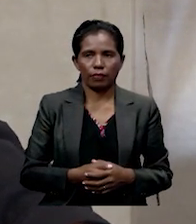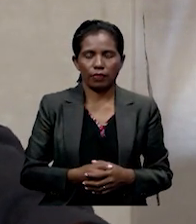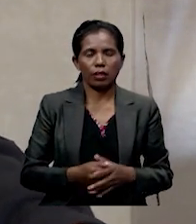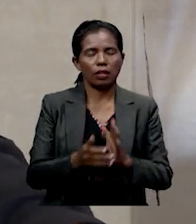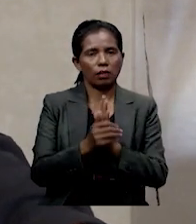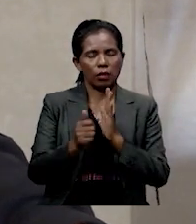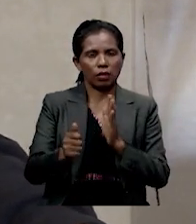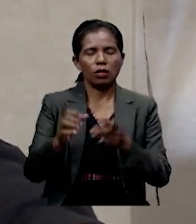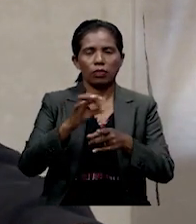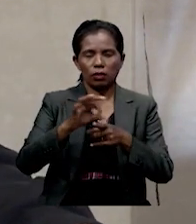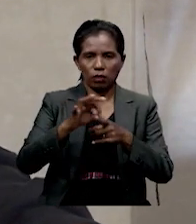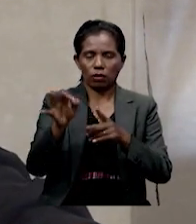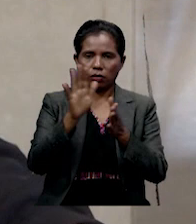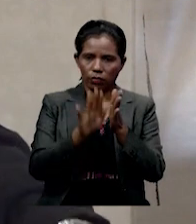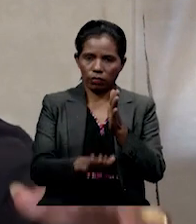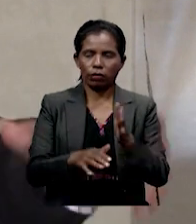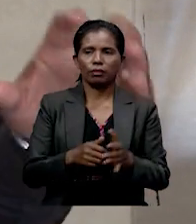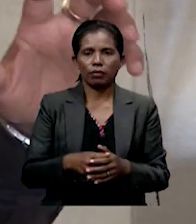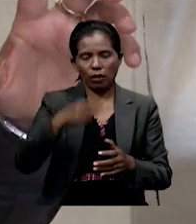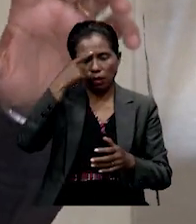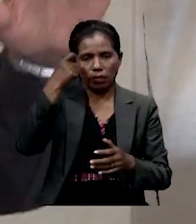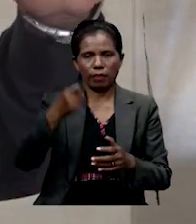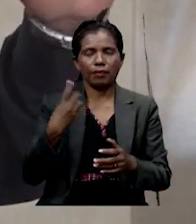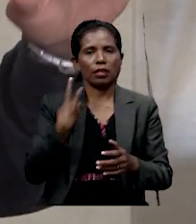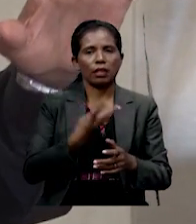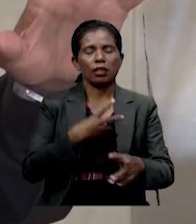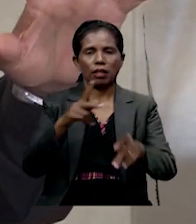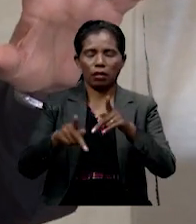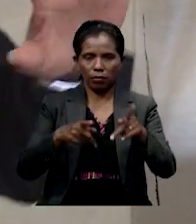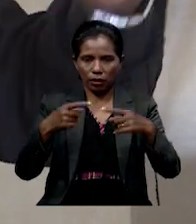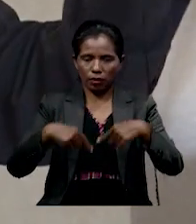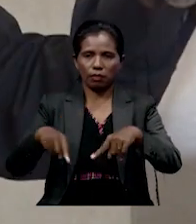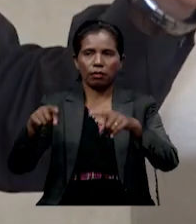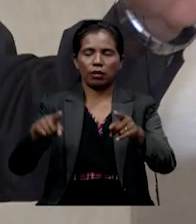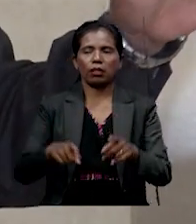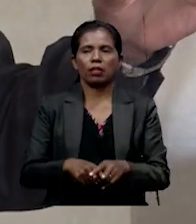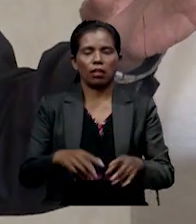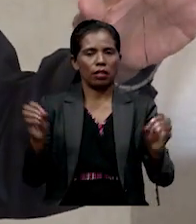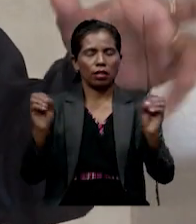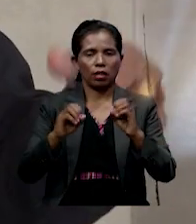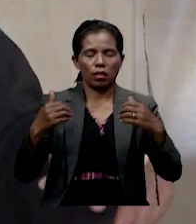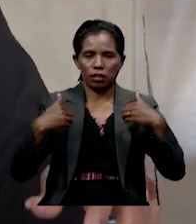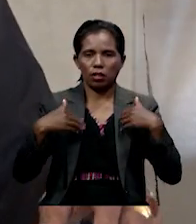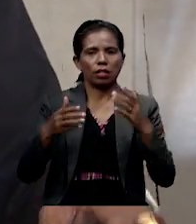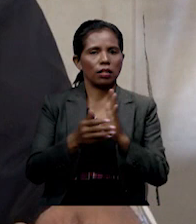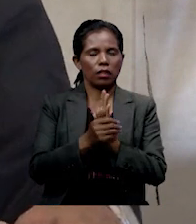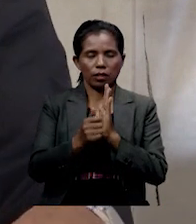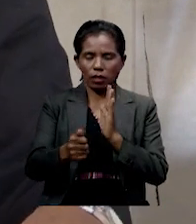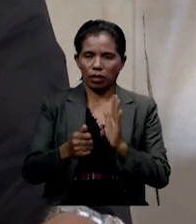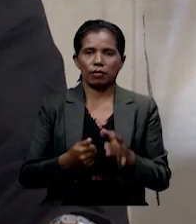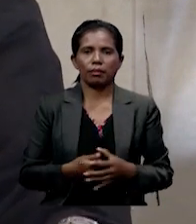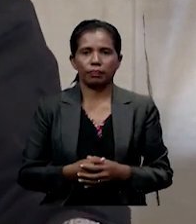Capacidade de formação é menos loss. Da maneira, itene é uma cirba ne boldian an skill. Né? Se nem